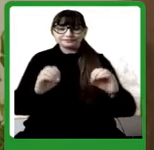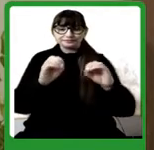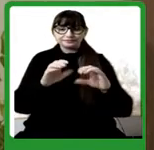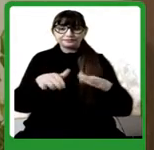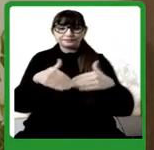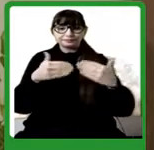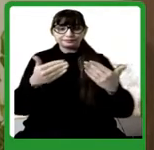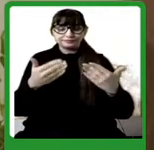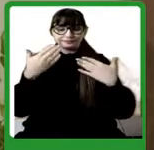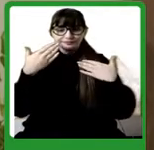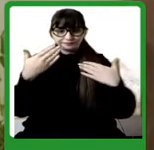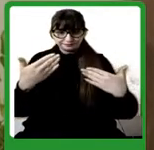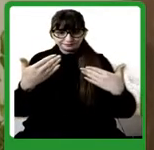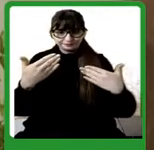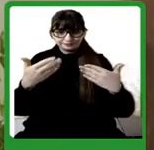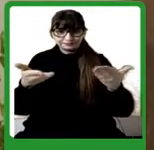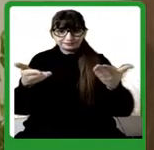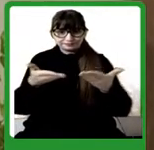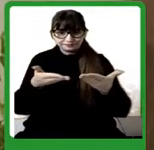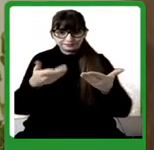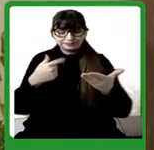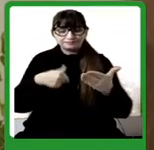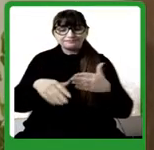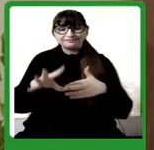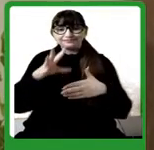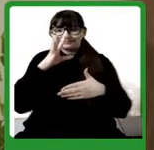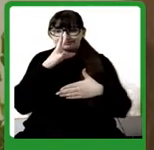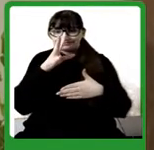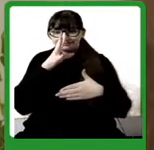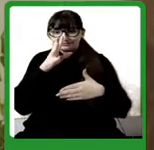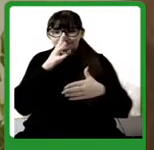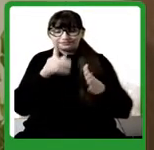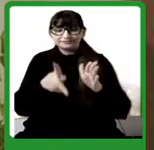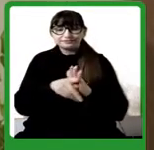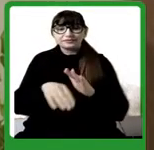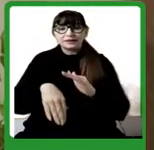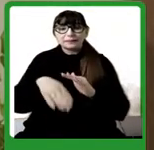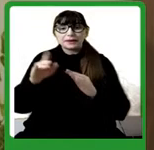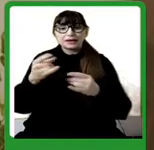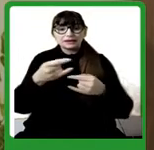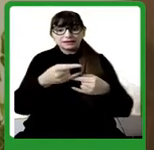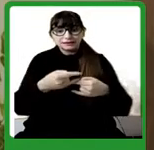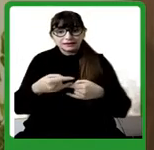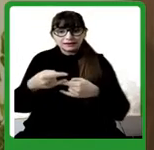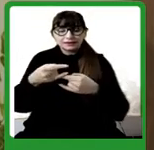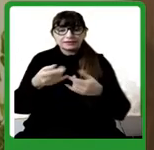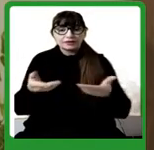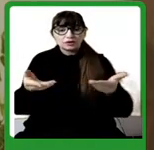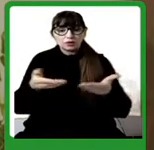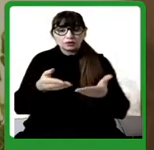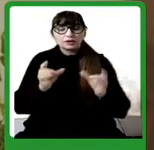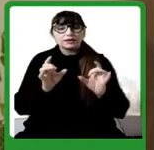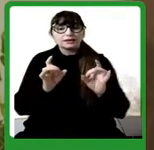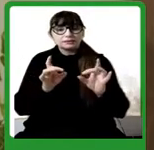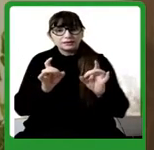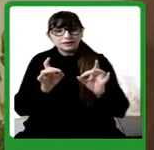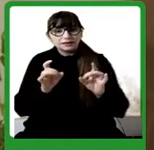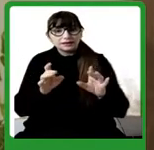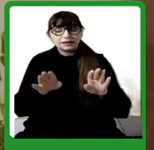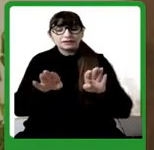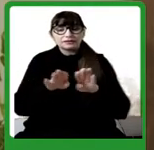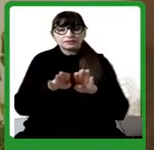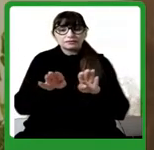muito obrigada a vocês que nos acompanham em mais essa live. Uma saudação especial também aos